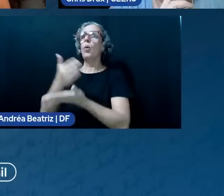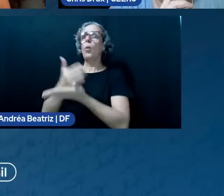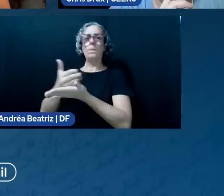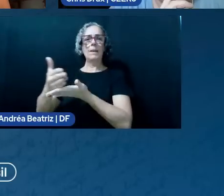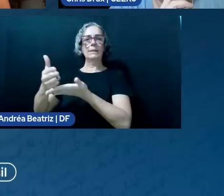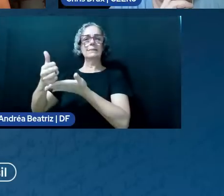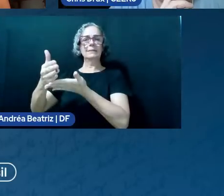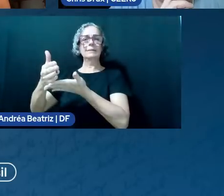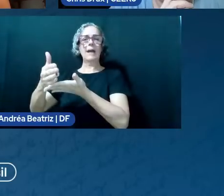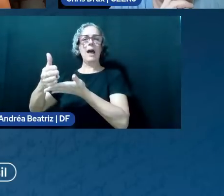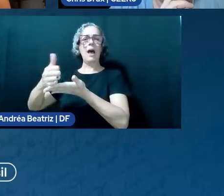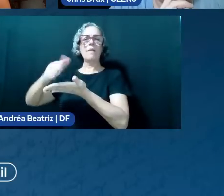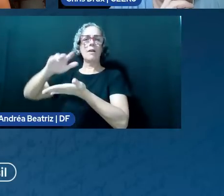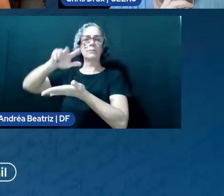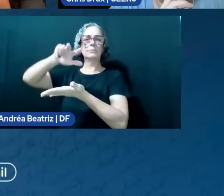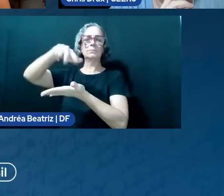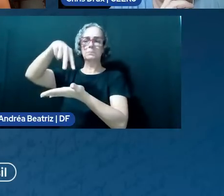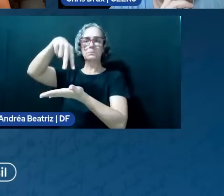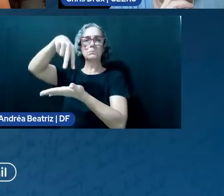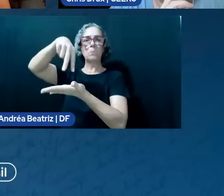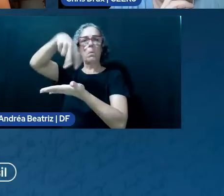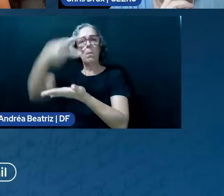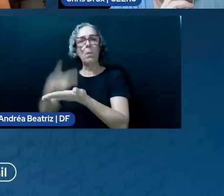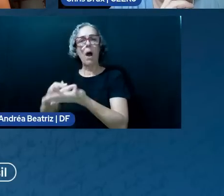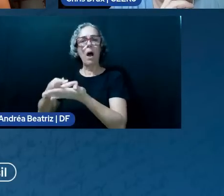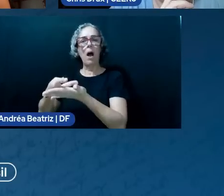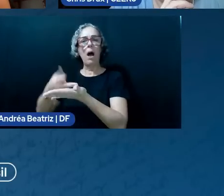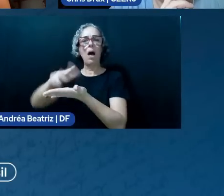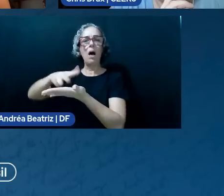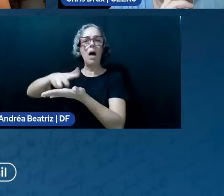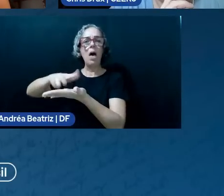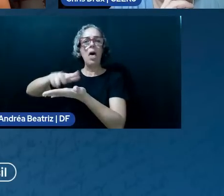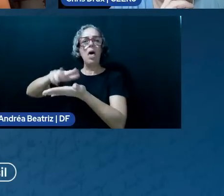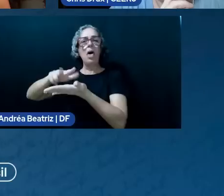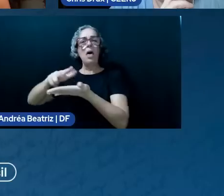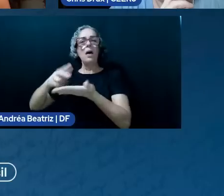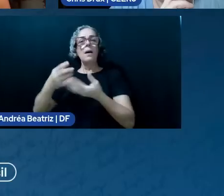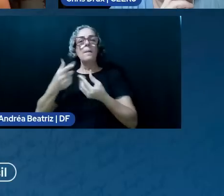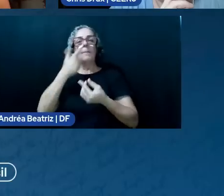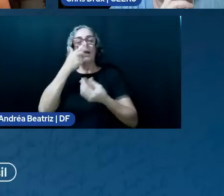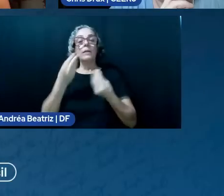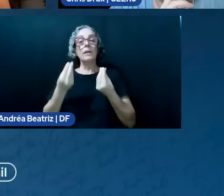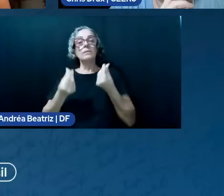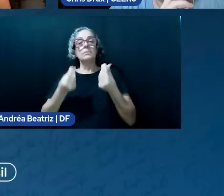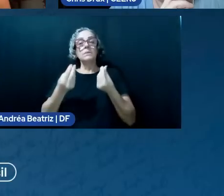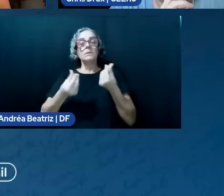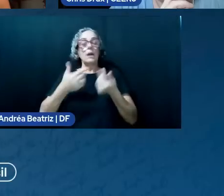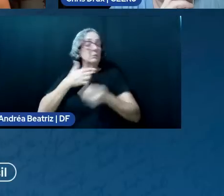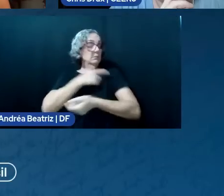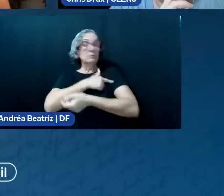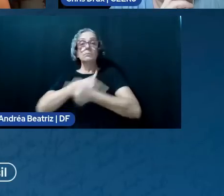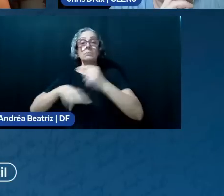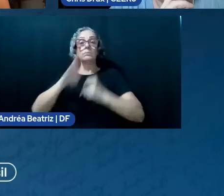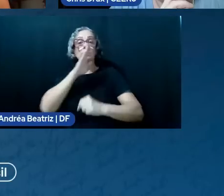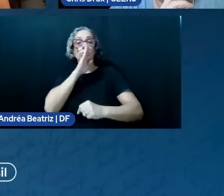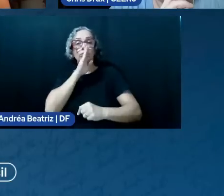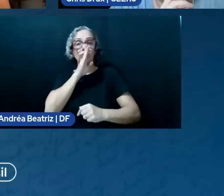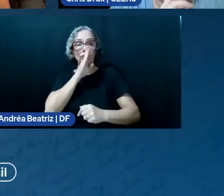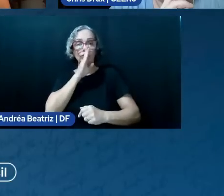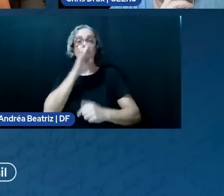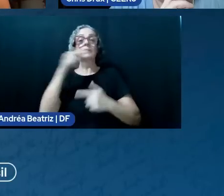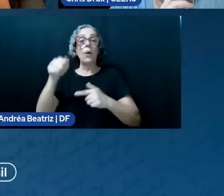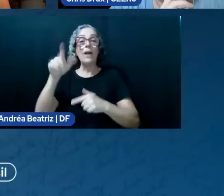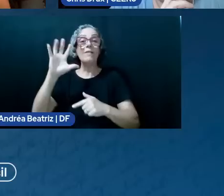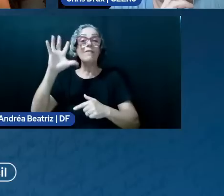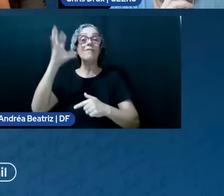caíam no chão, estorcegavam, perdiam a sensibilidade. Então, eram fenômenos assim que causavam